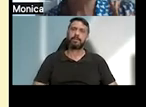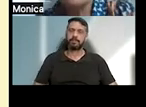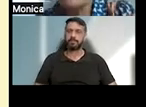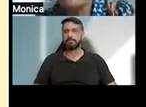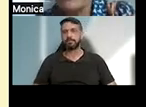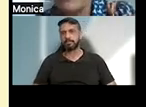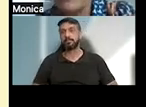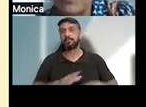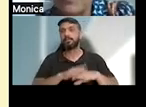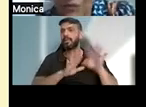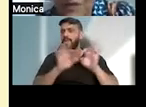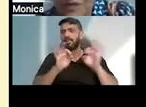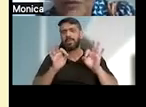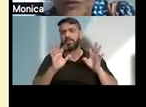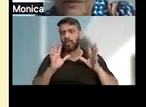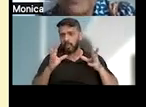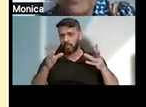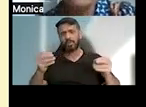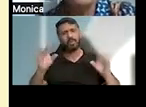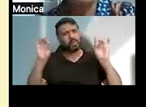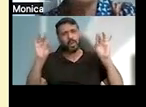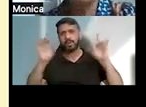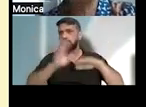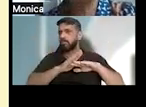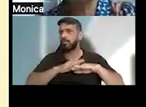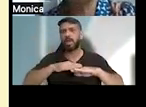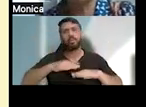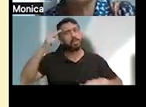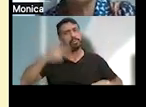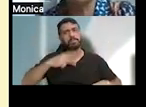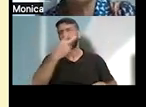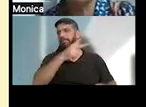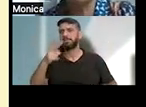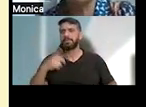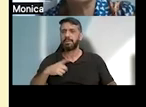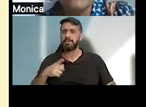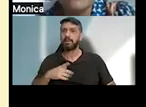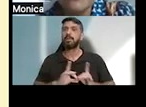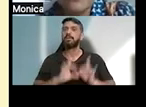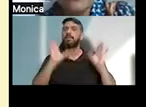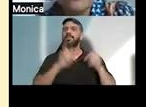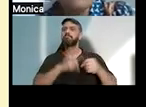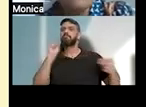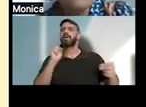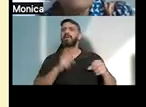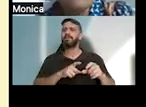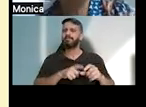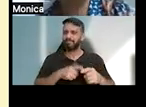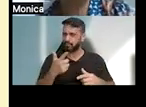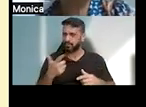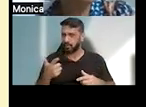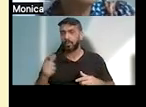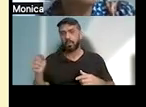fazem o projeto, eles sozinhos, né? Então eles se sentem independentes, né? E chegam já aqui